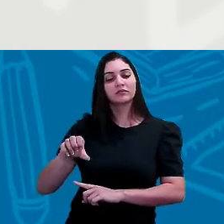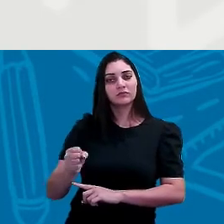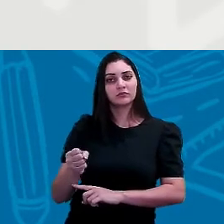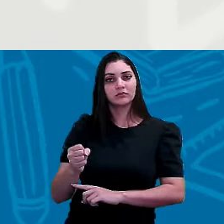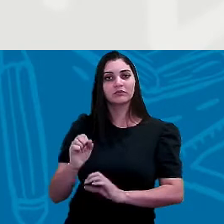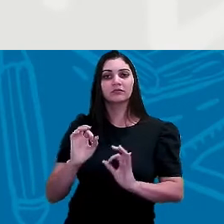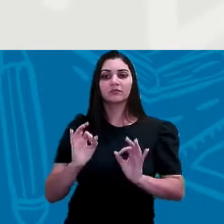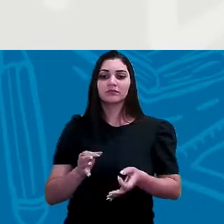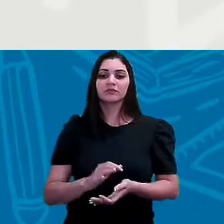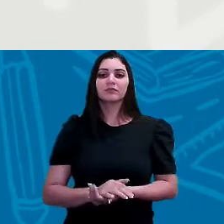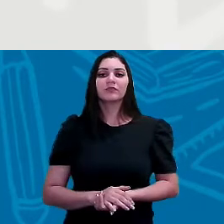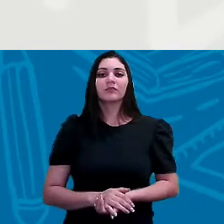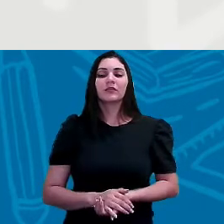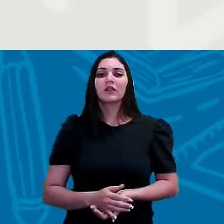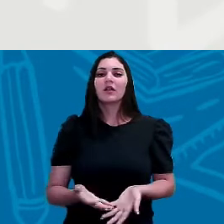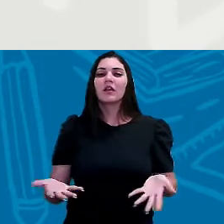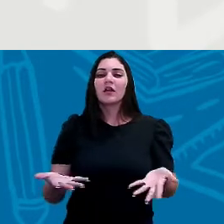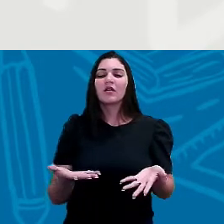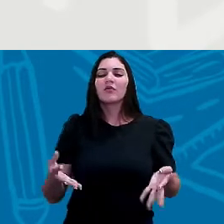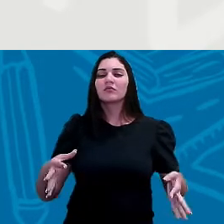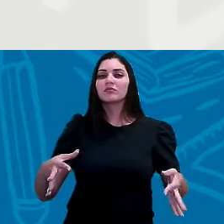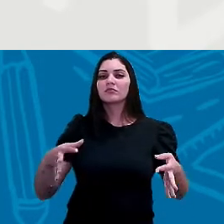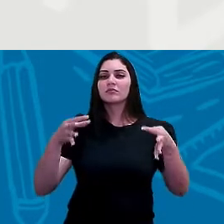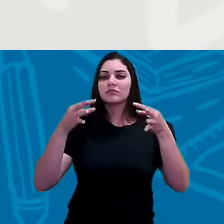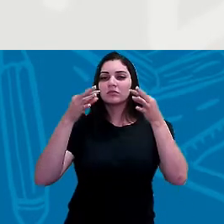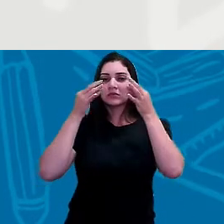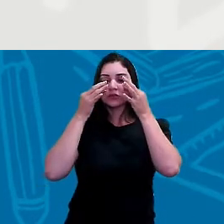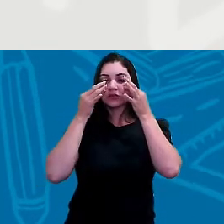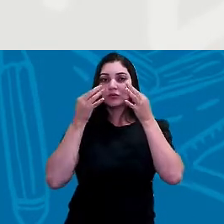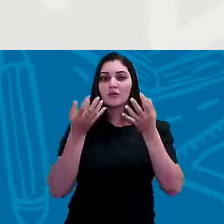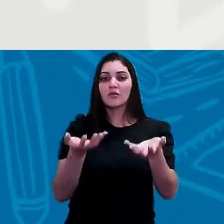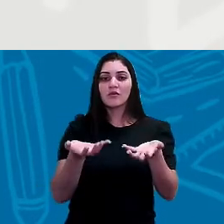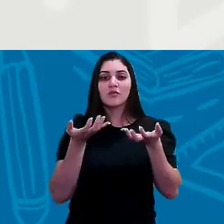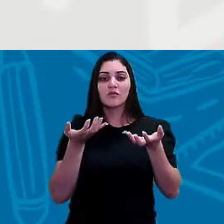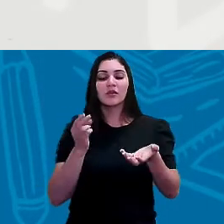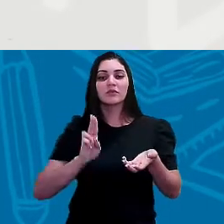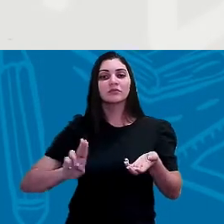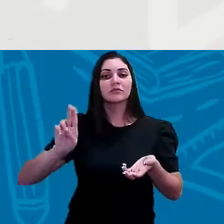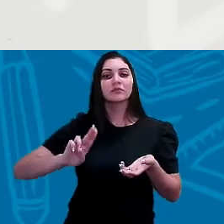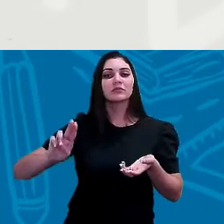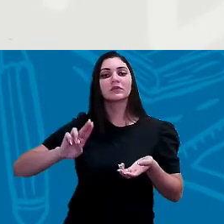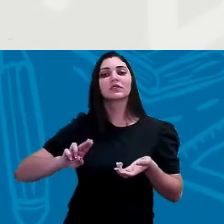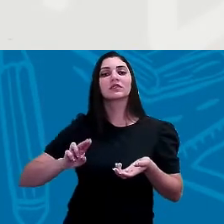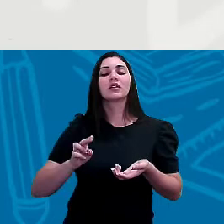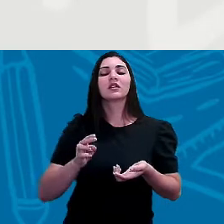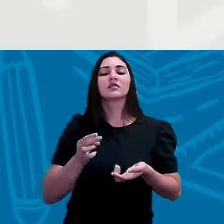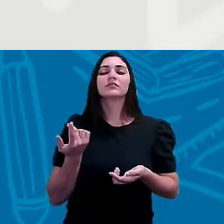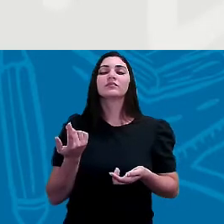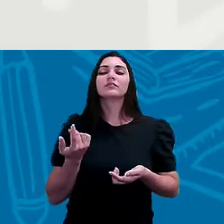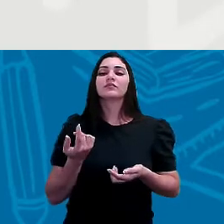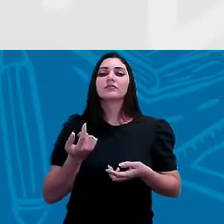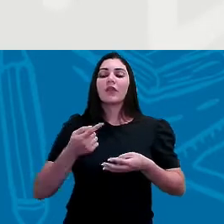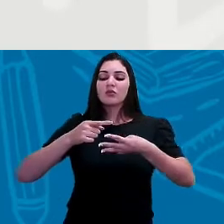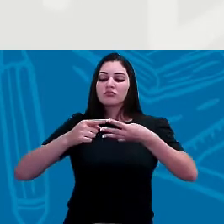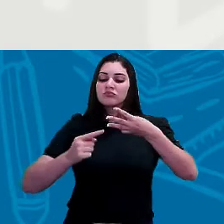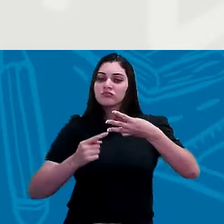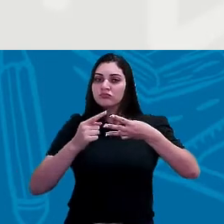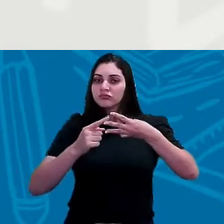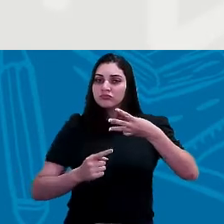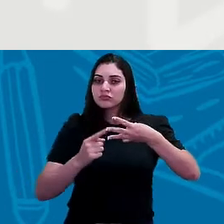certo? Agora, presta atenção. Eu quero utilizar 1/3